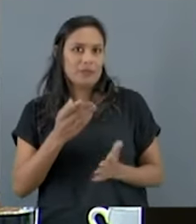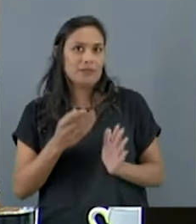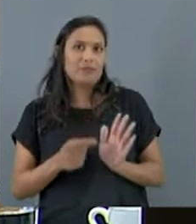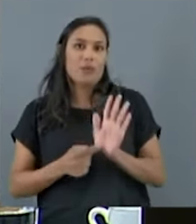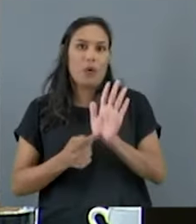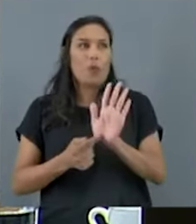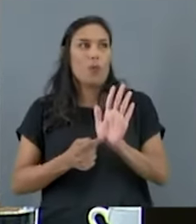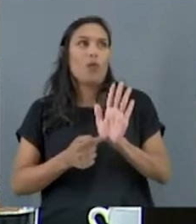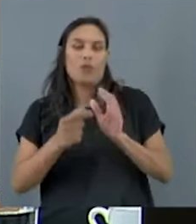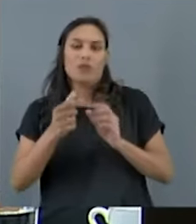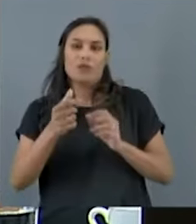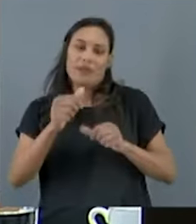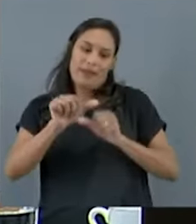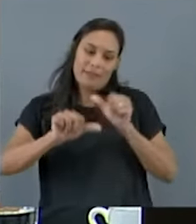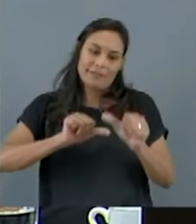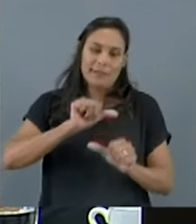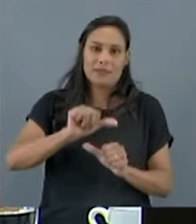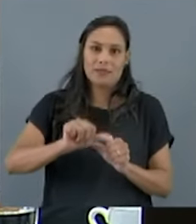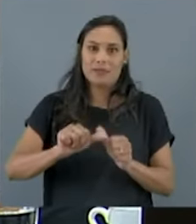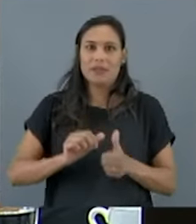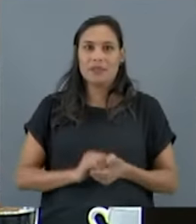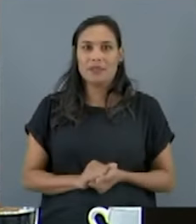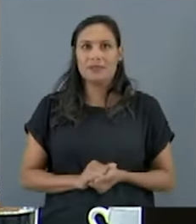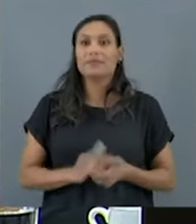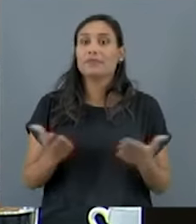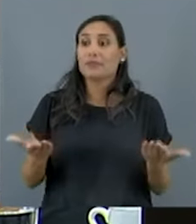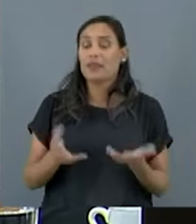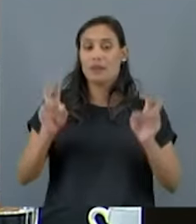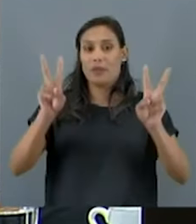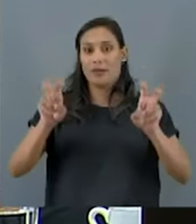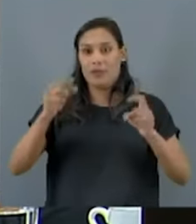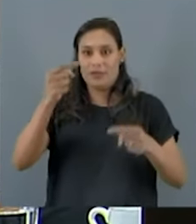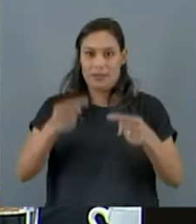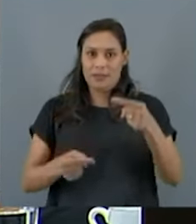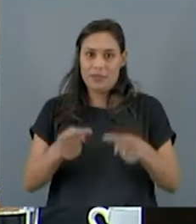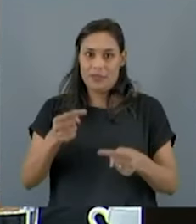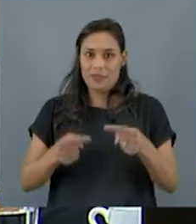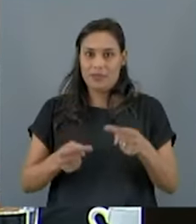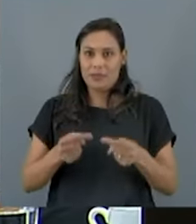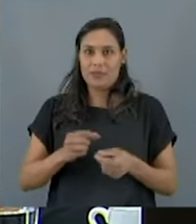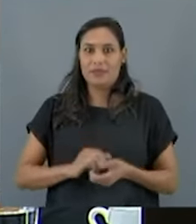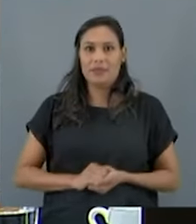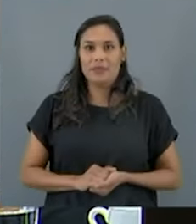bem. Então, está em discussão a matéria.